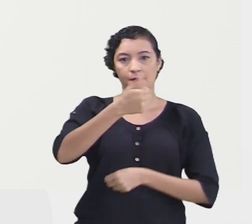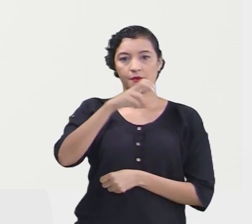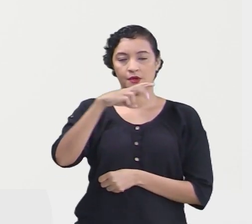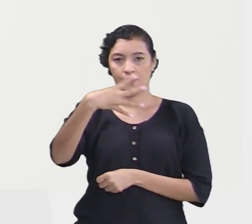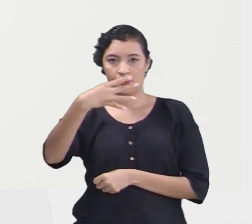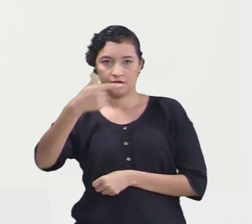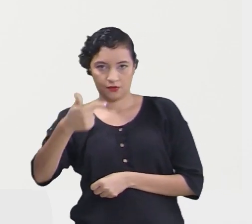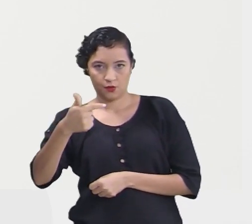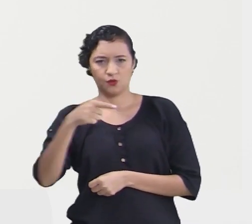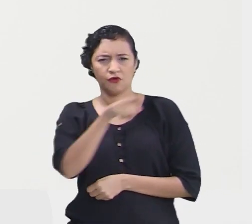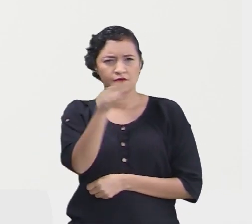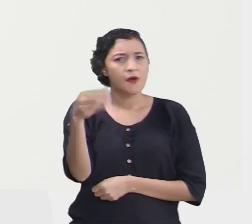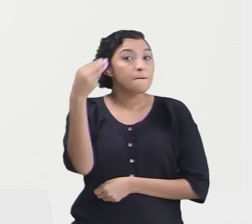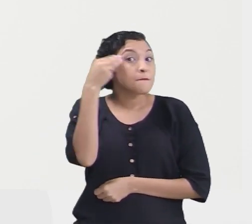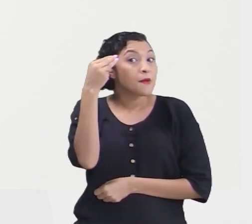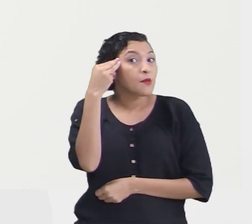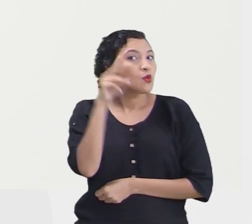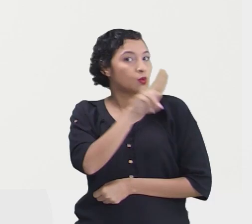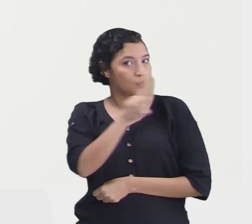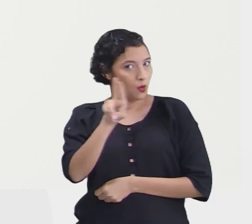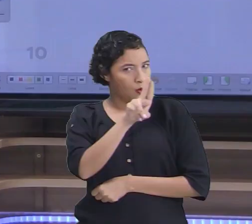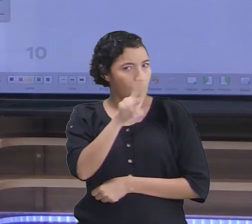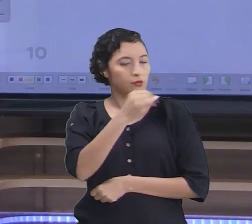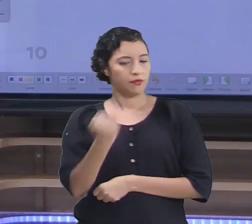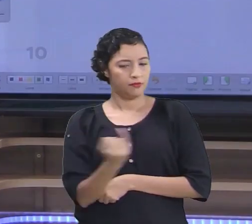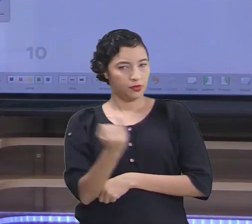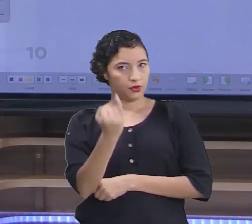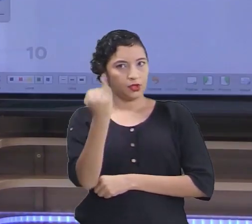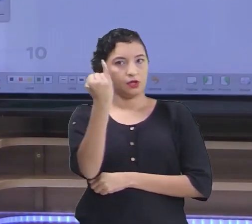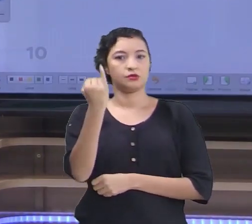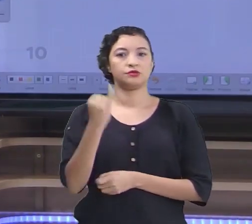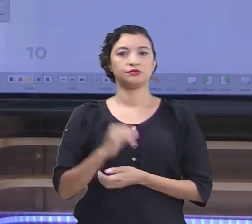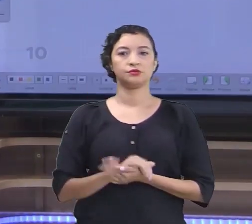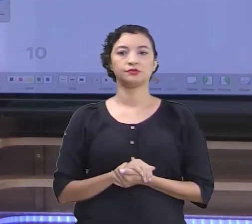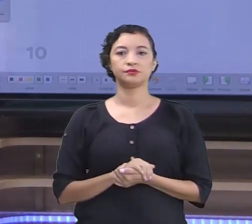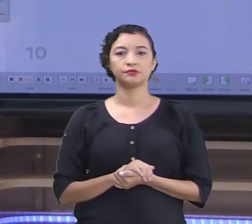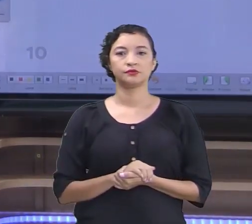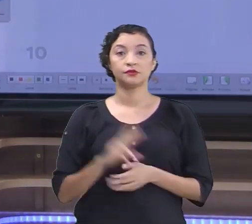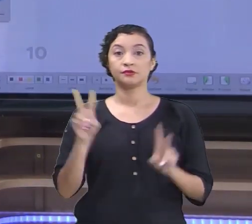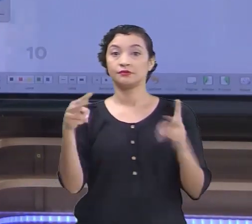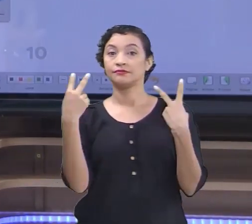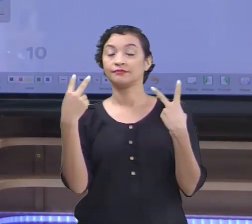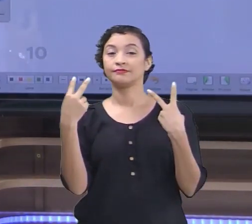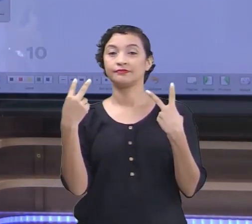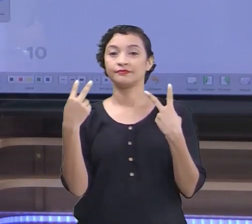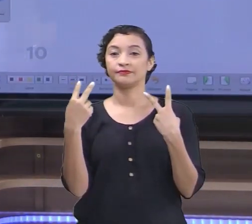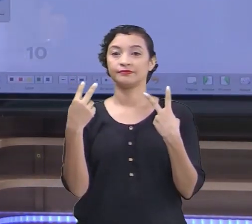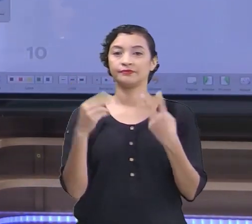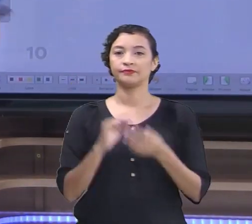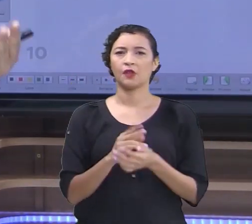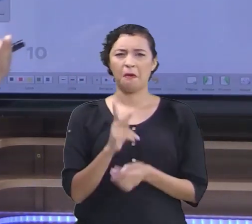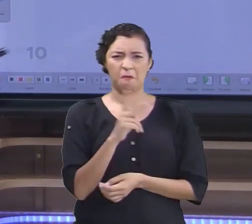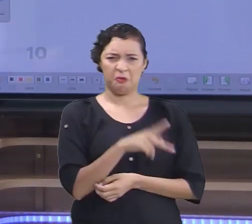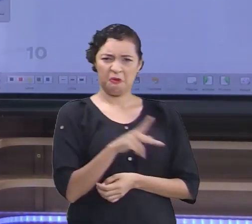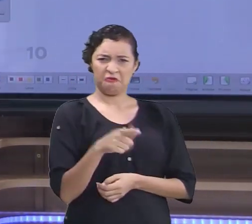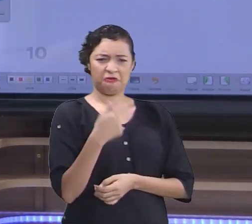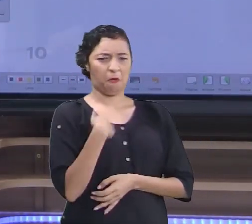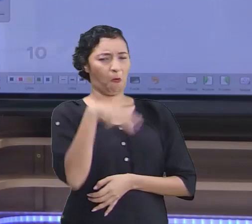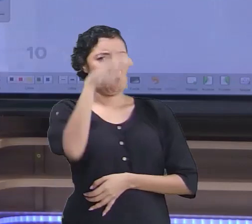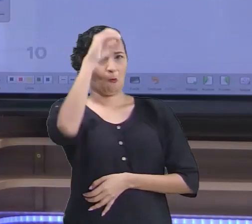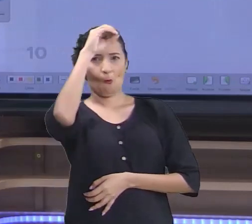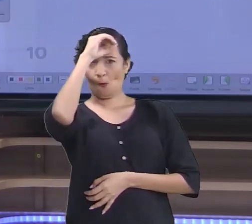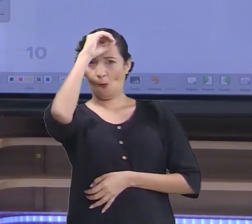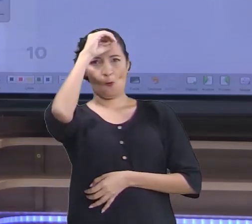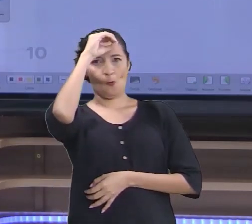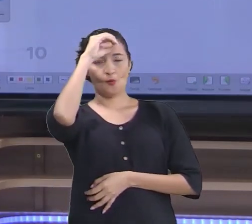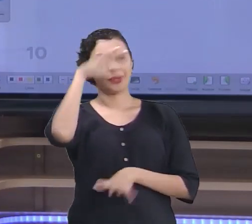Grava esse nome, porque esse nome vai ser muito importante. Olha para mim. Professor, eu não entendi, foi nada.